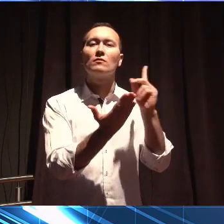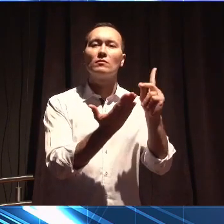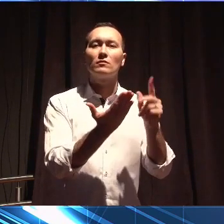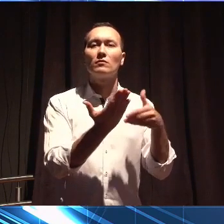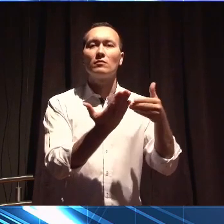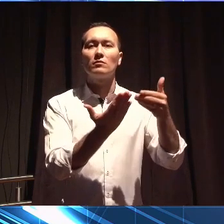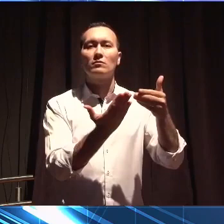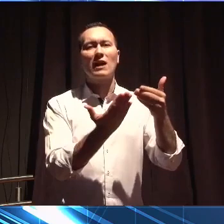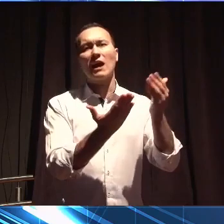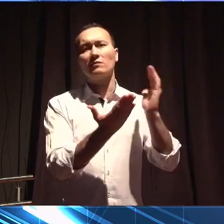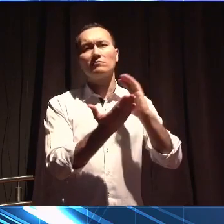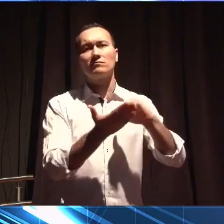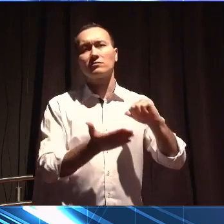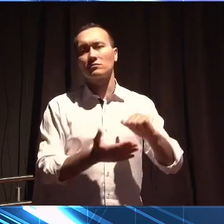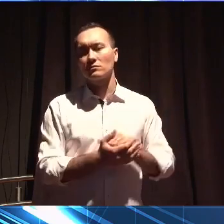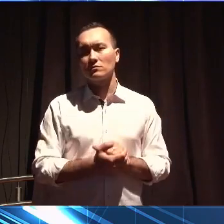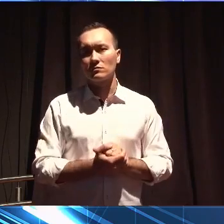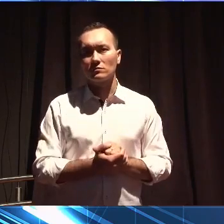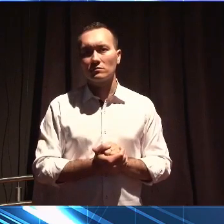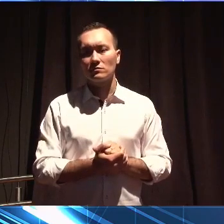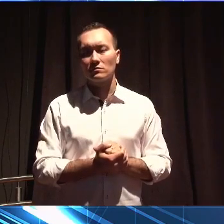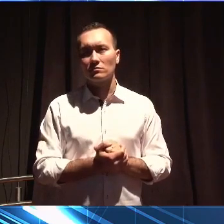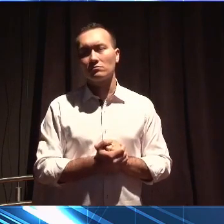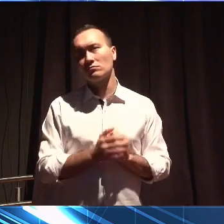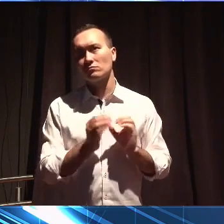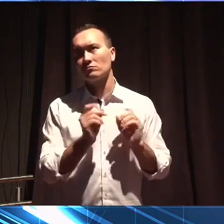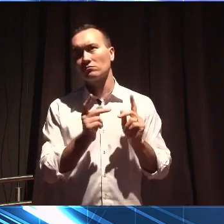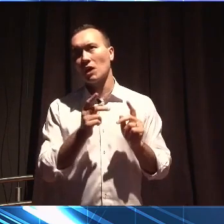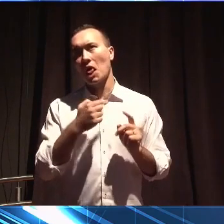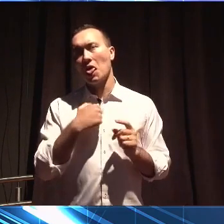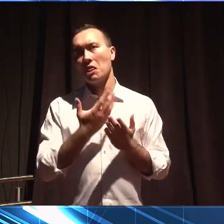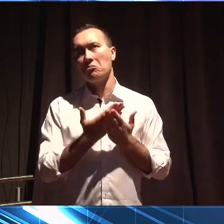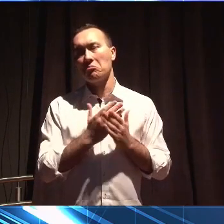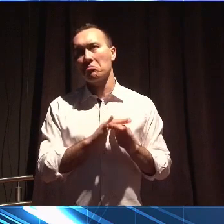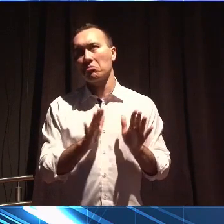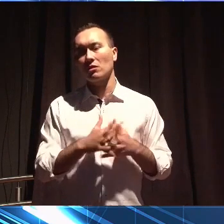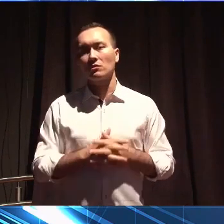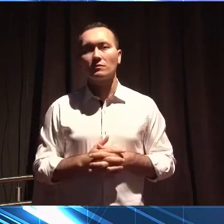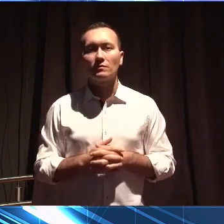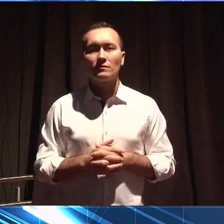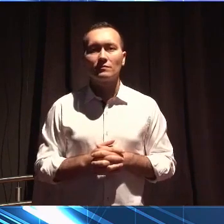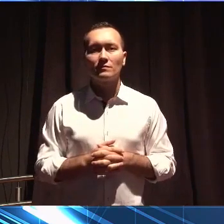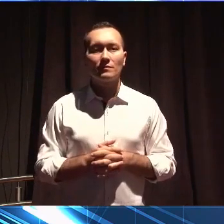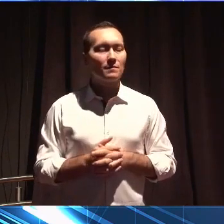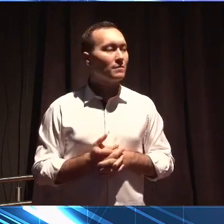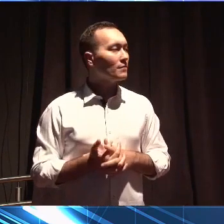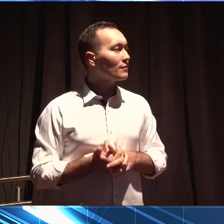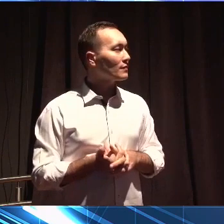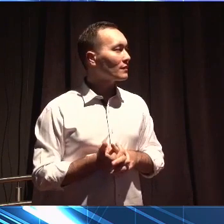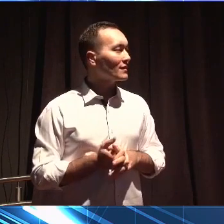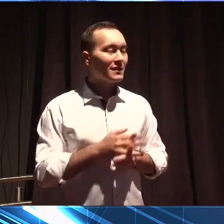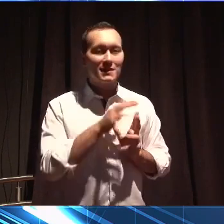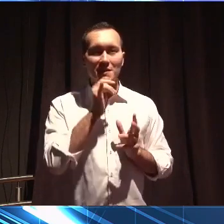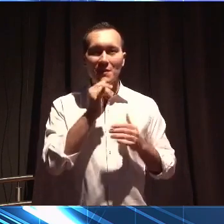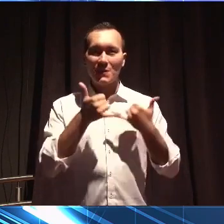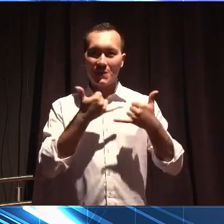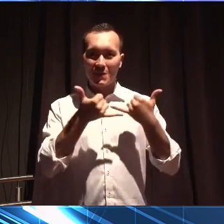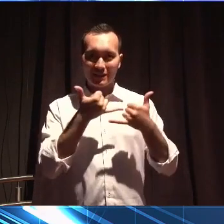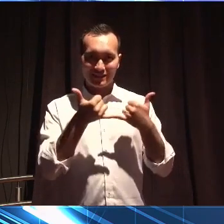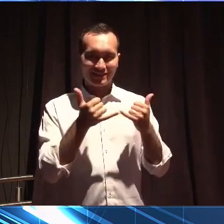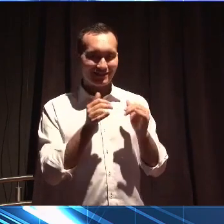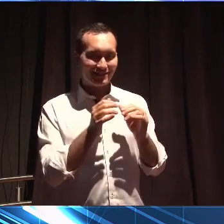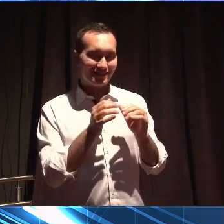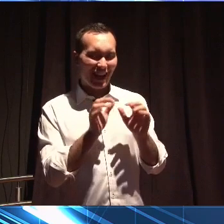apaga o que está consumindo dinheiro, né, porque a gente só está estudando, na verdade. Exatamente. Quem nunca também foi tentar fazer ali uma brincadeirinha em cloud, sem querer